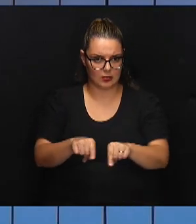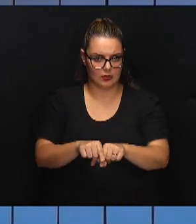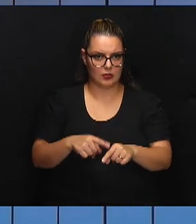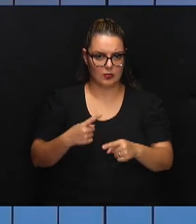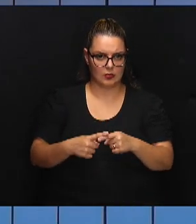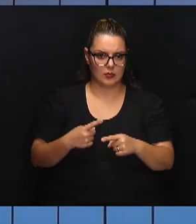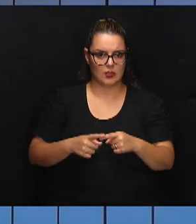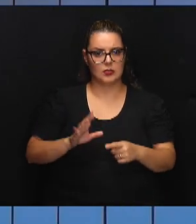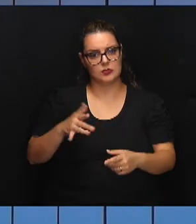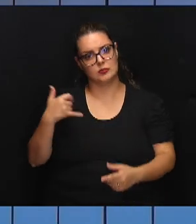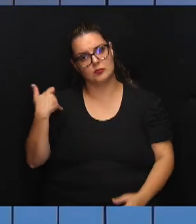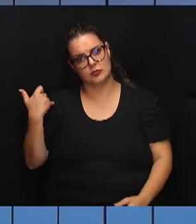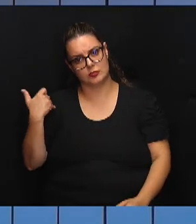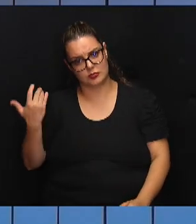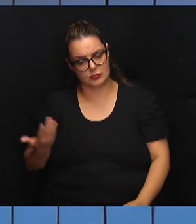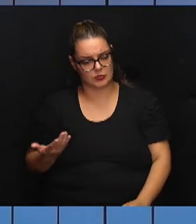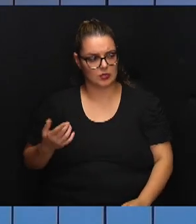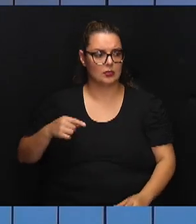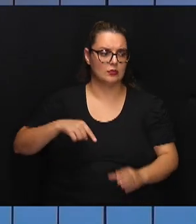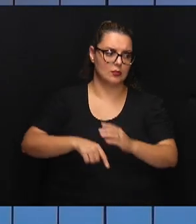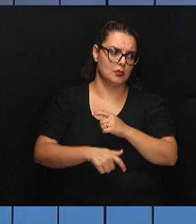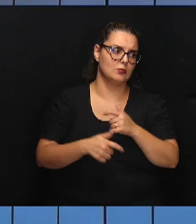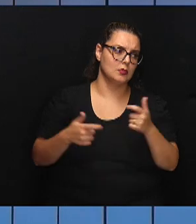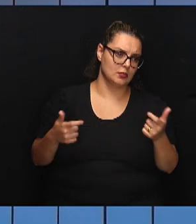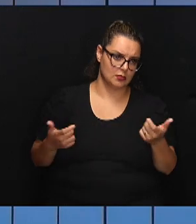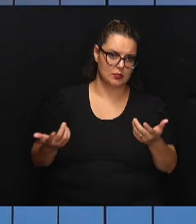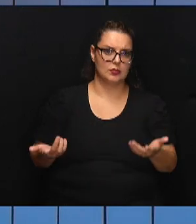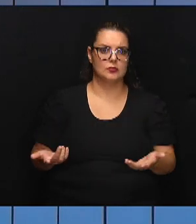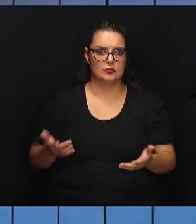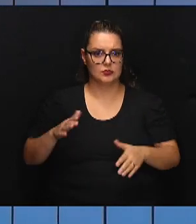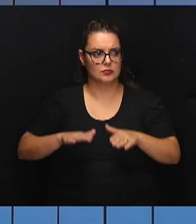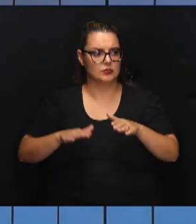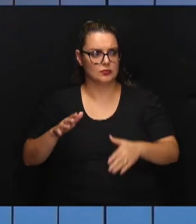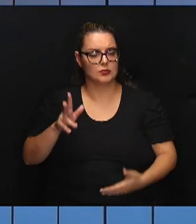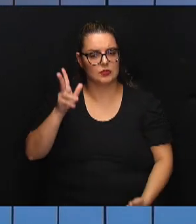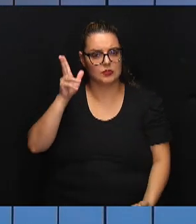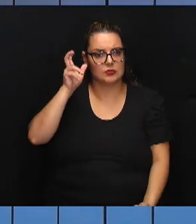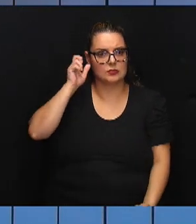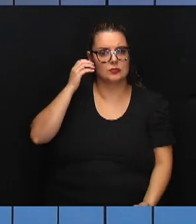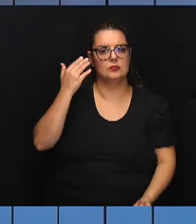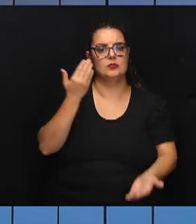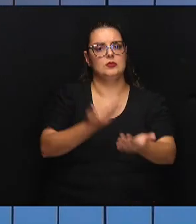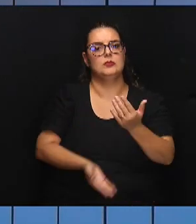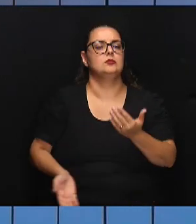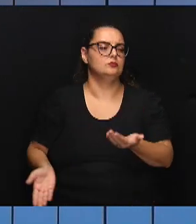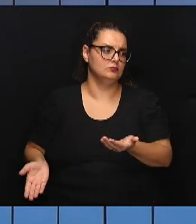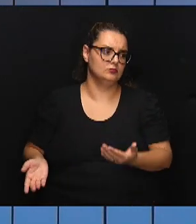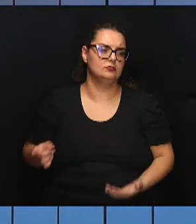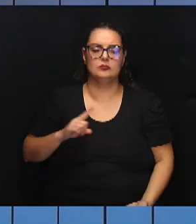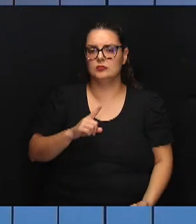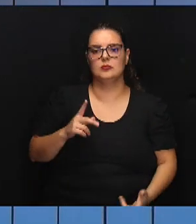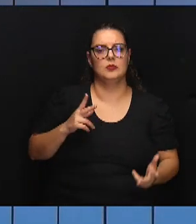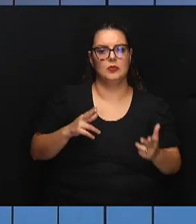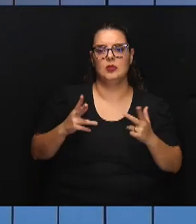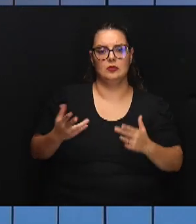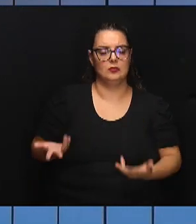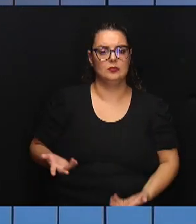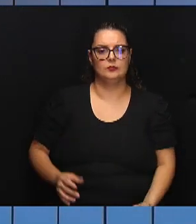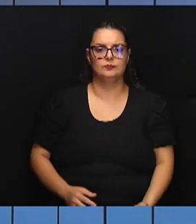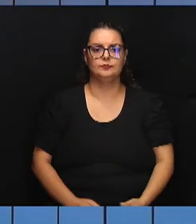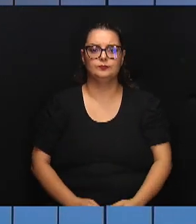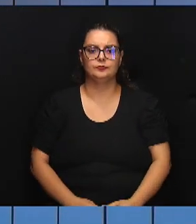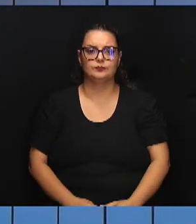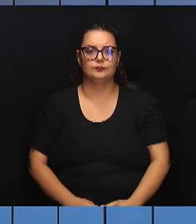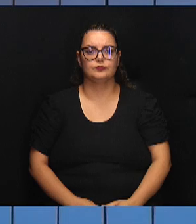já está numa idade mais avançada, muitas vezes a audição também já não é mais a mesma.